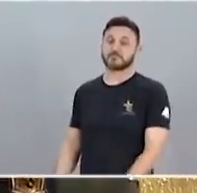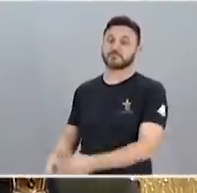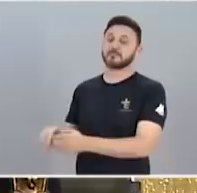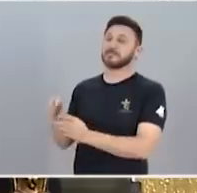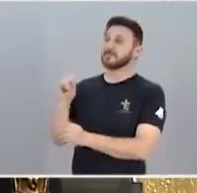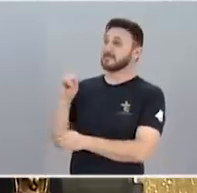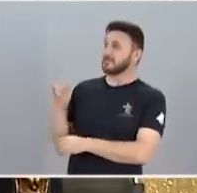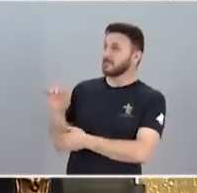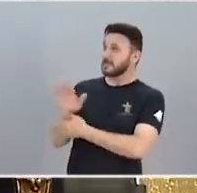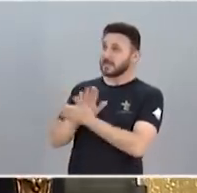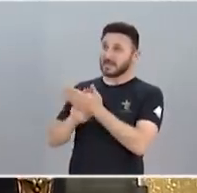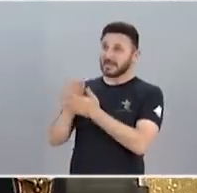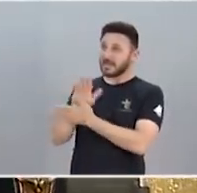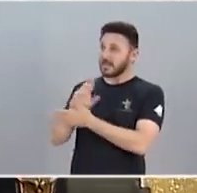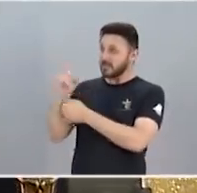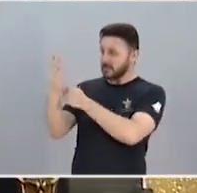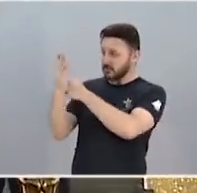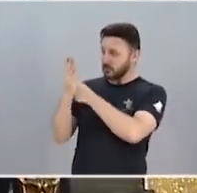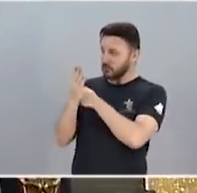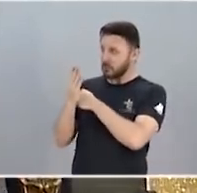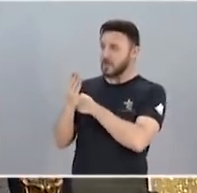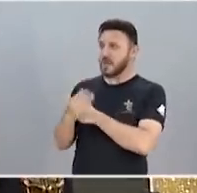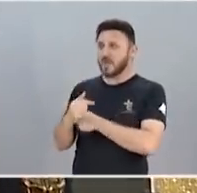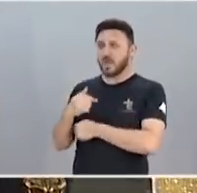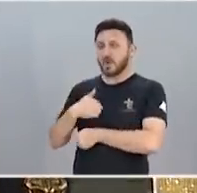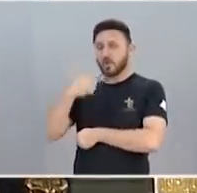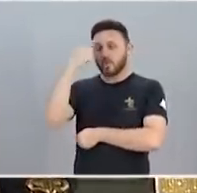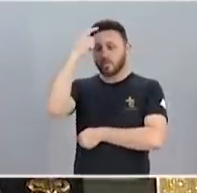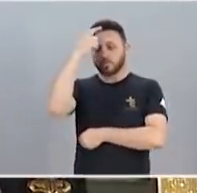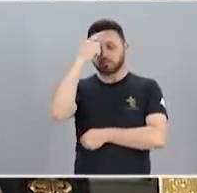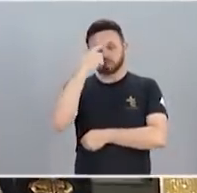Sem ti nada sou,